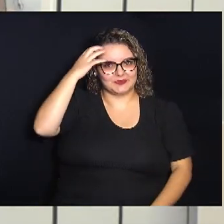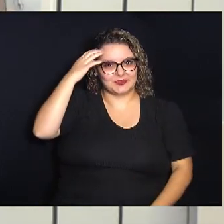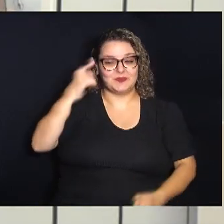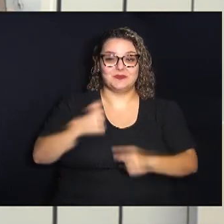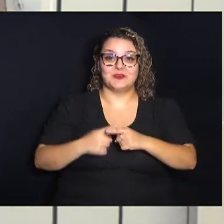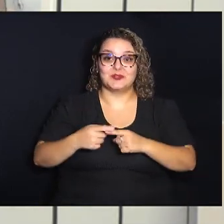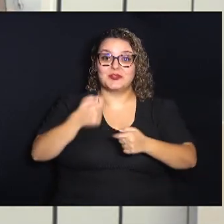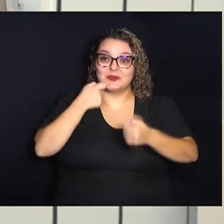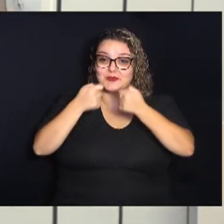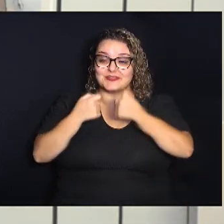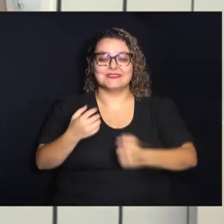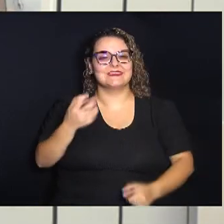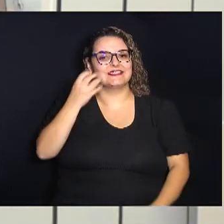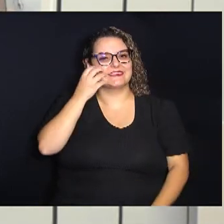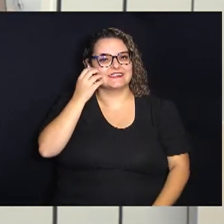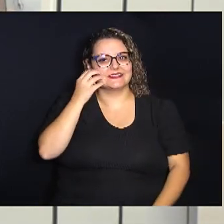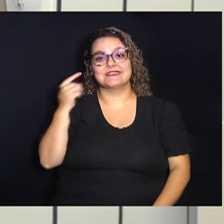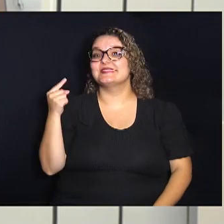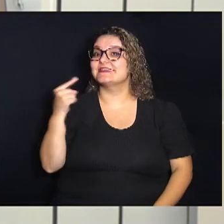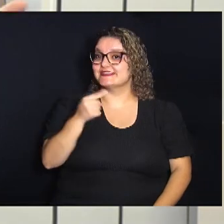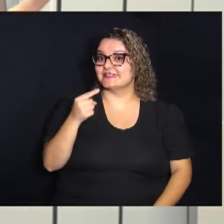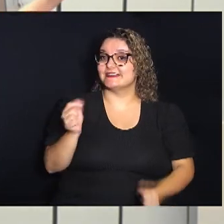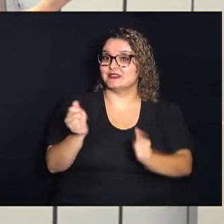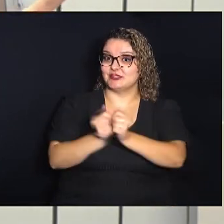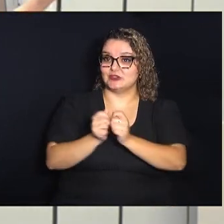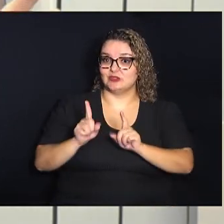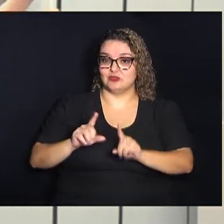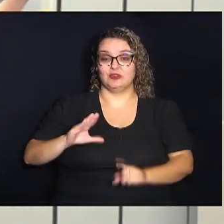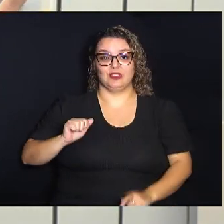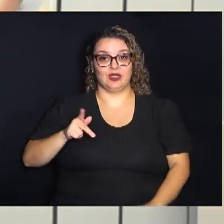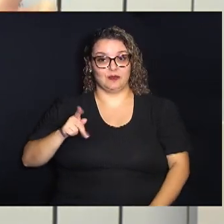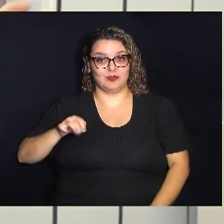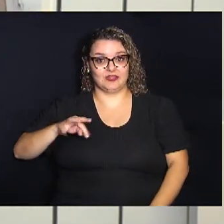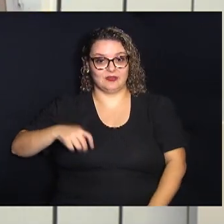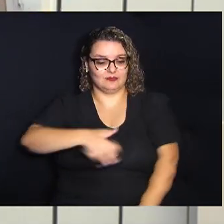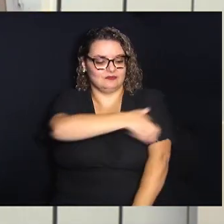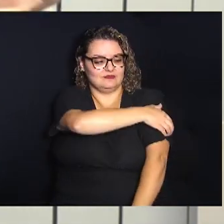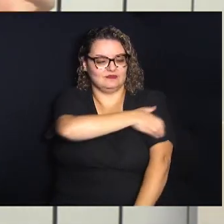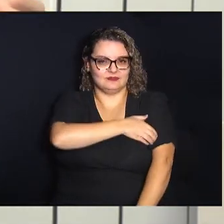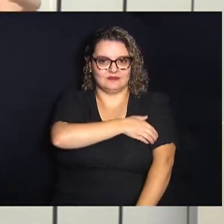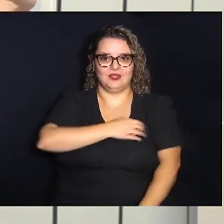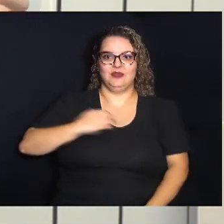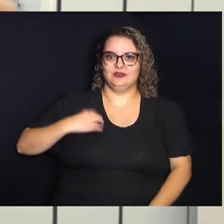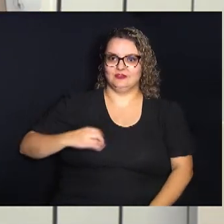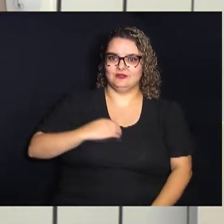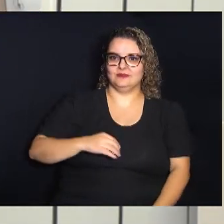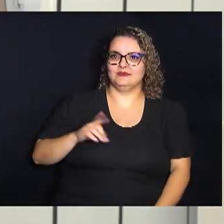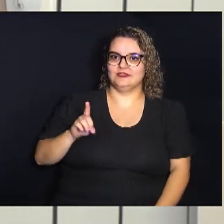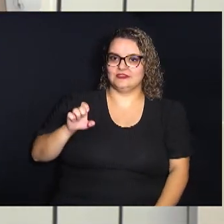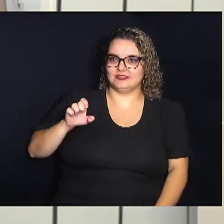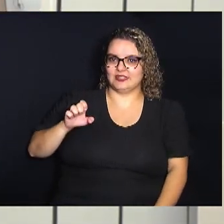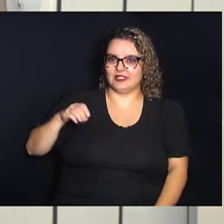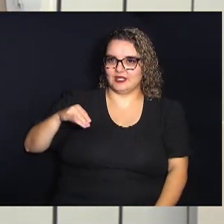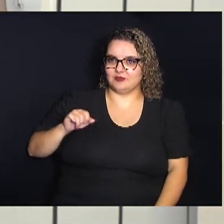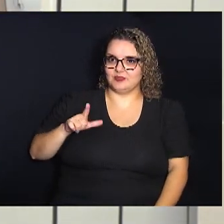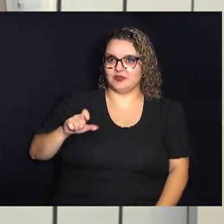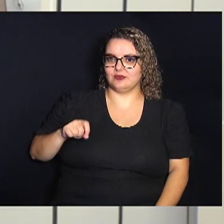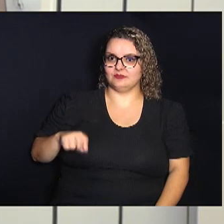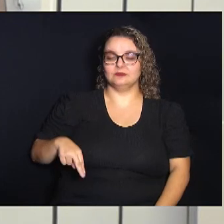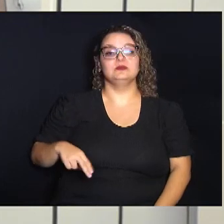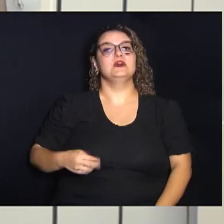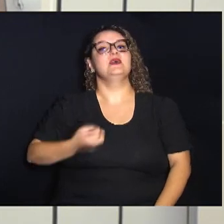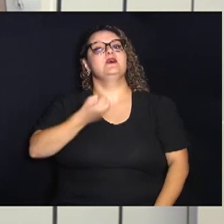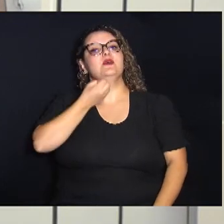repórter André Aranha está ao lado do capitão da equipe, o argentino Demian Gonzalez. Então, André,